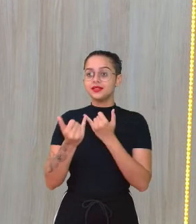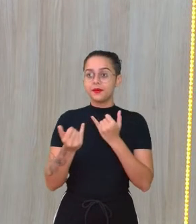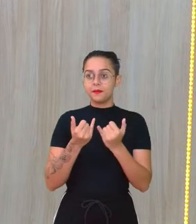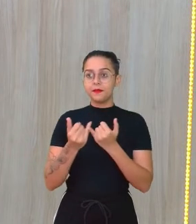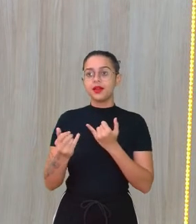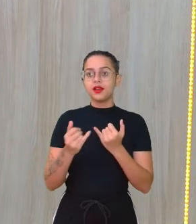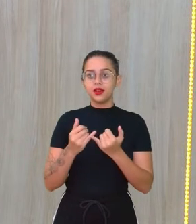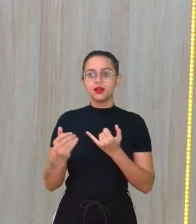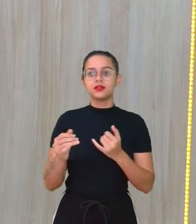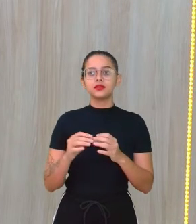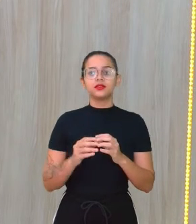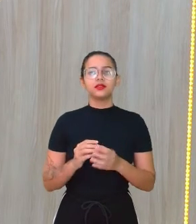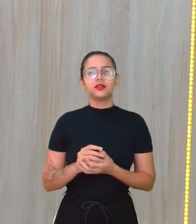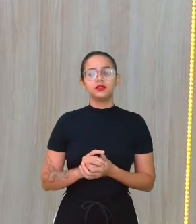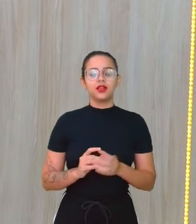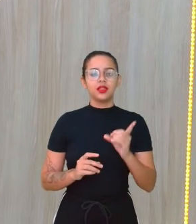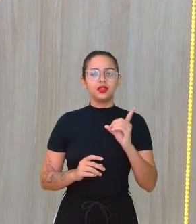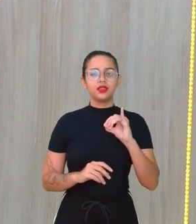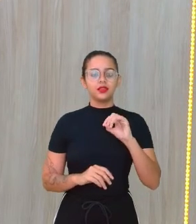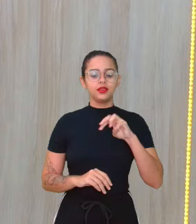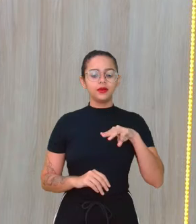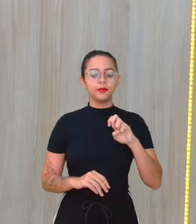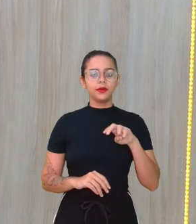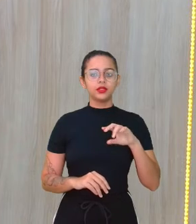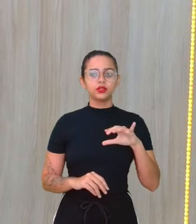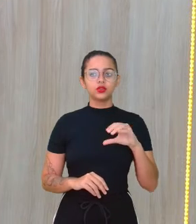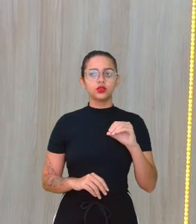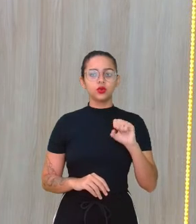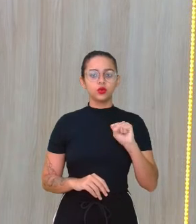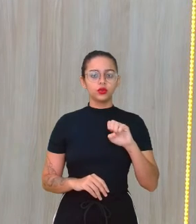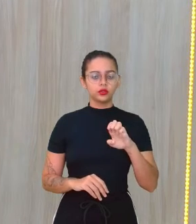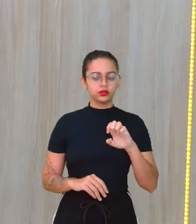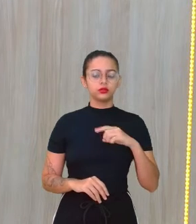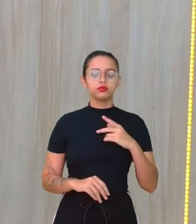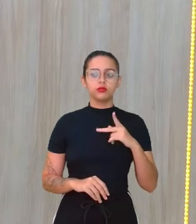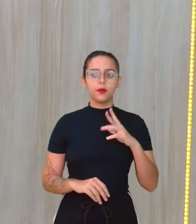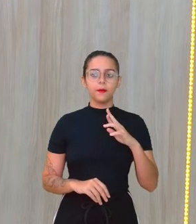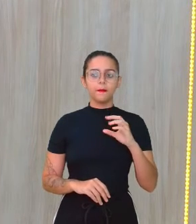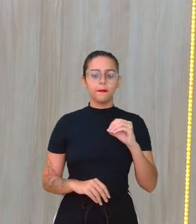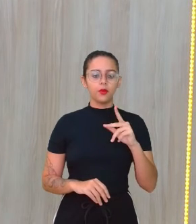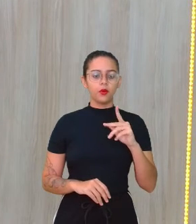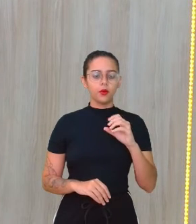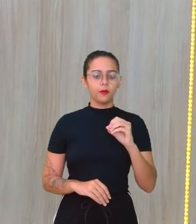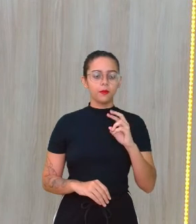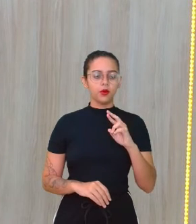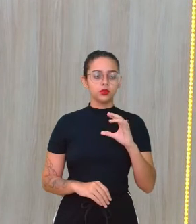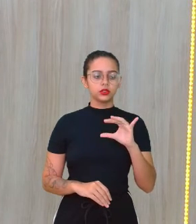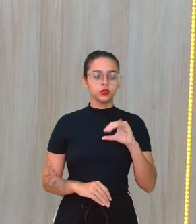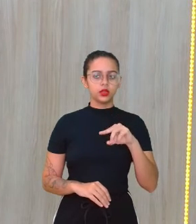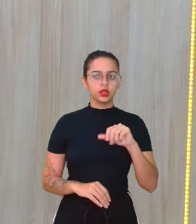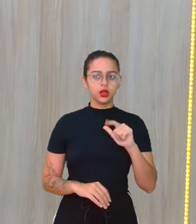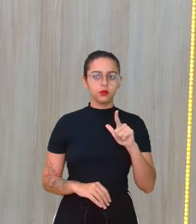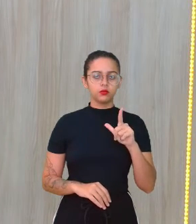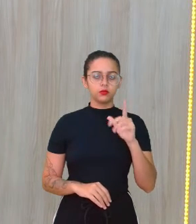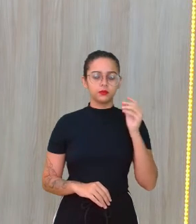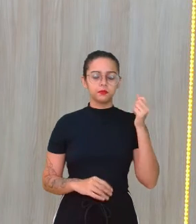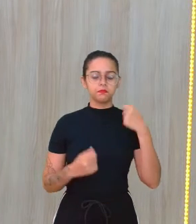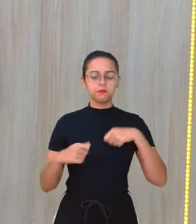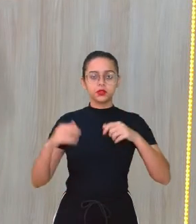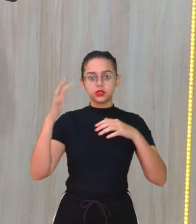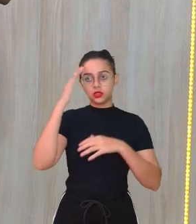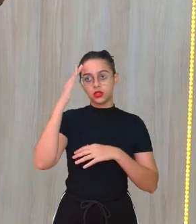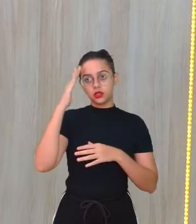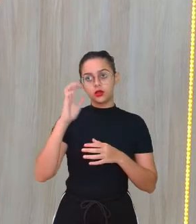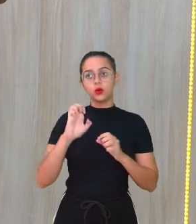as suas dimensões são proporcionais. Quando a gente chama de dimensões proporcionais, a gente precisa compreender o seguinte, né? Ou seja,